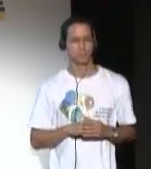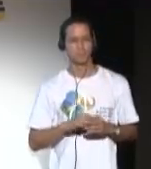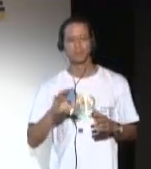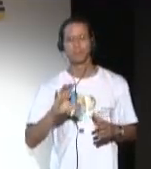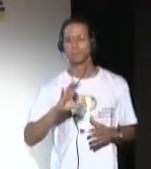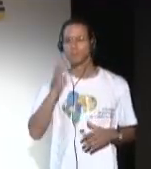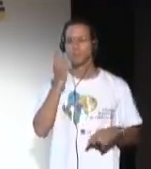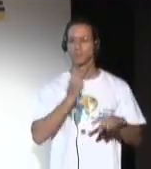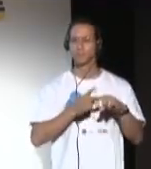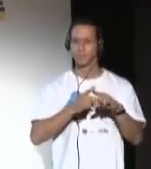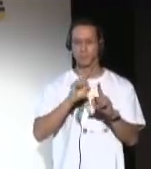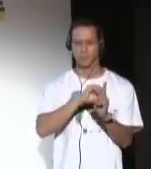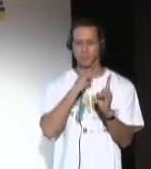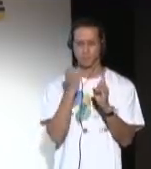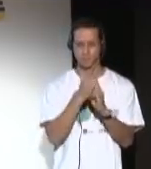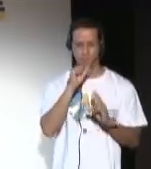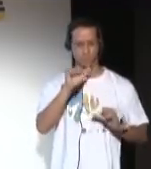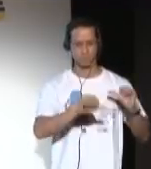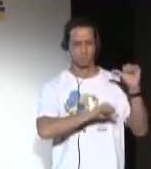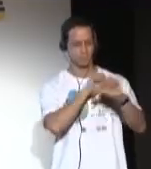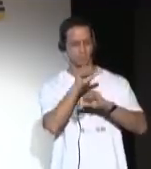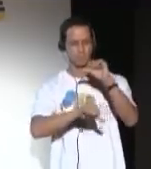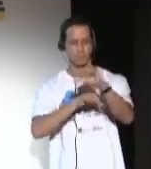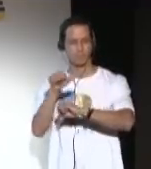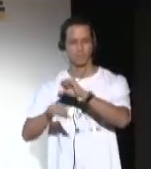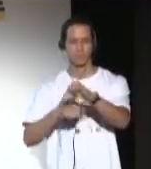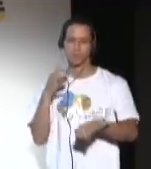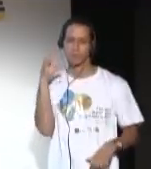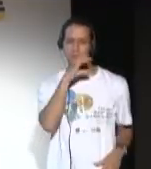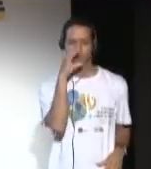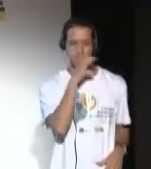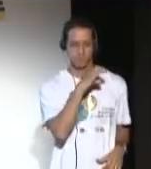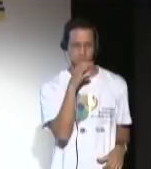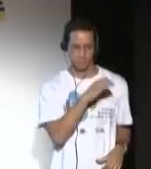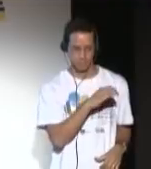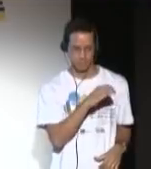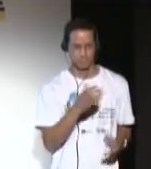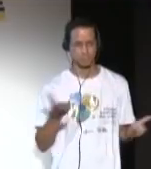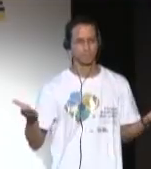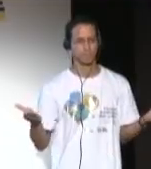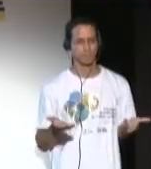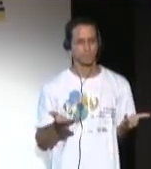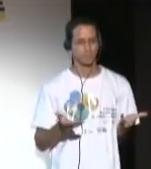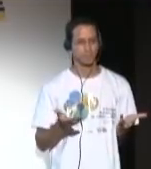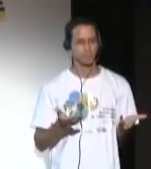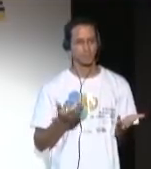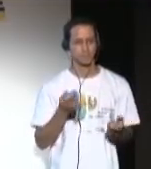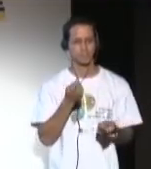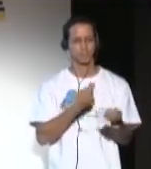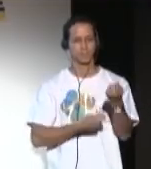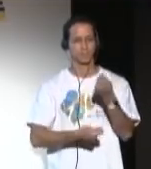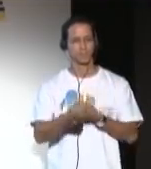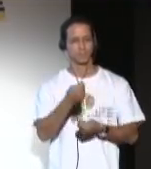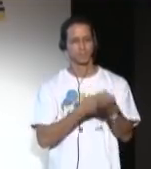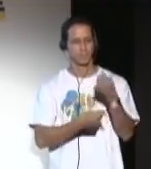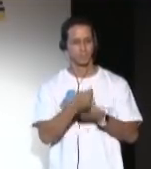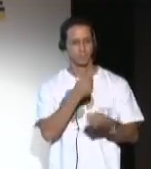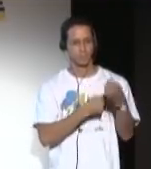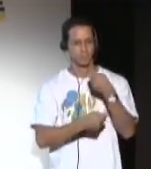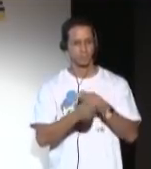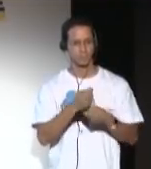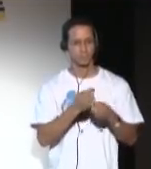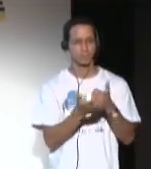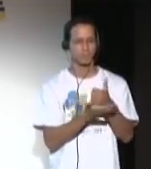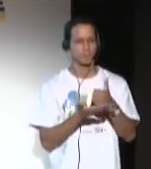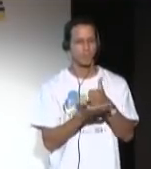acontece porque as sociedades estão mudando muito rapidamente. Estamos passando agora por uma economia com base em